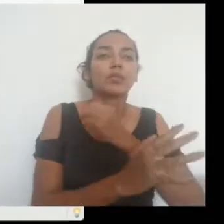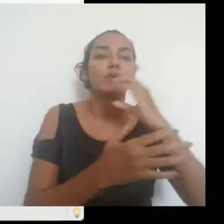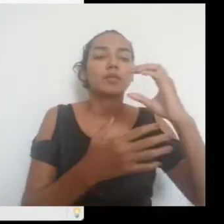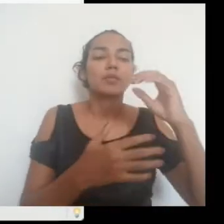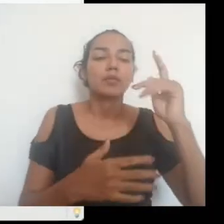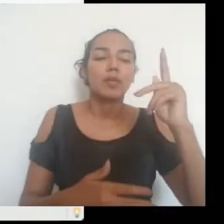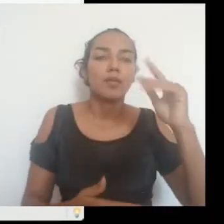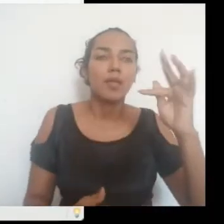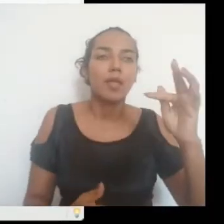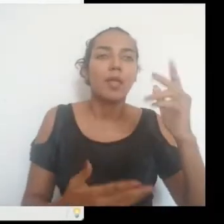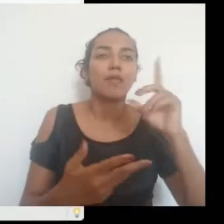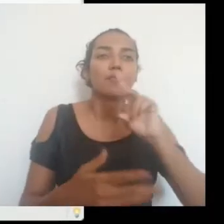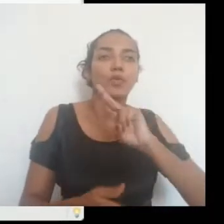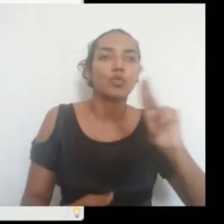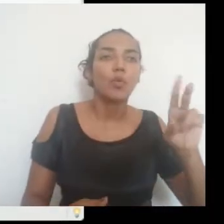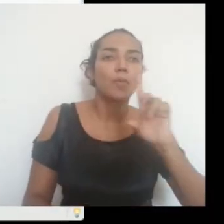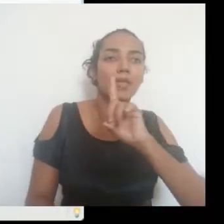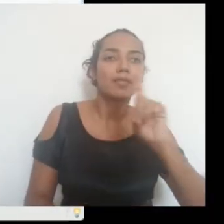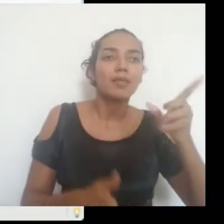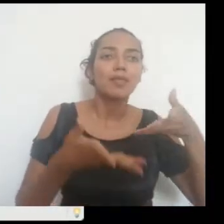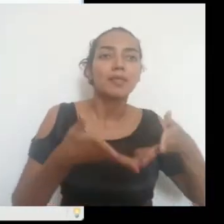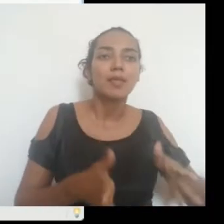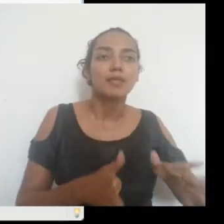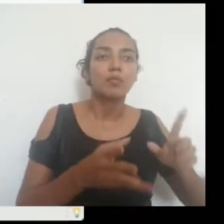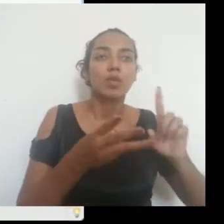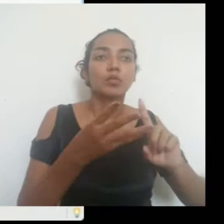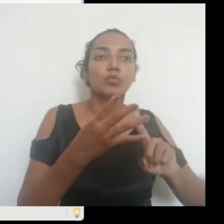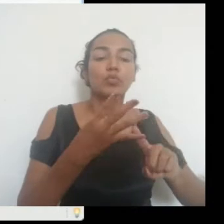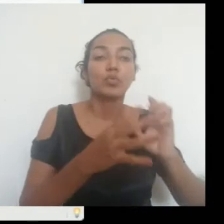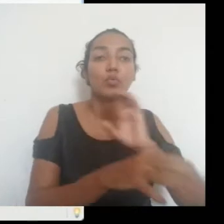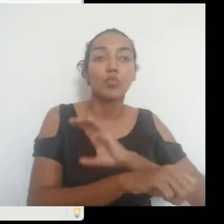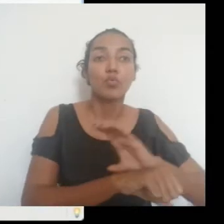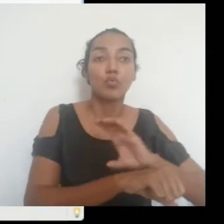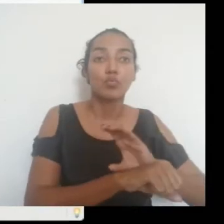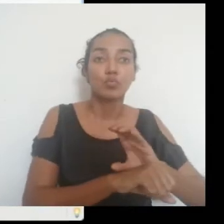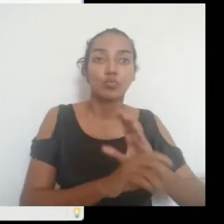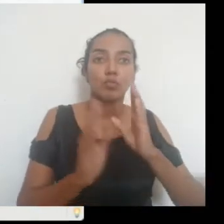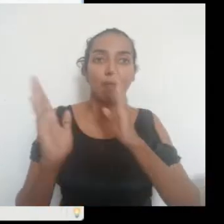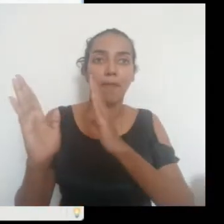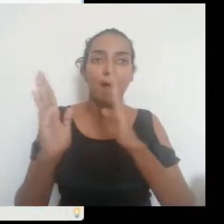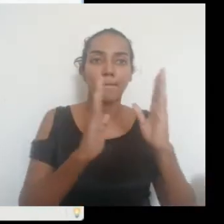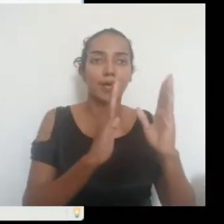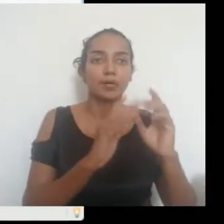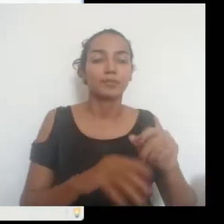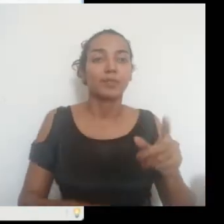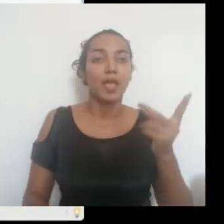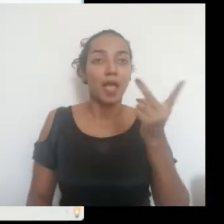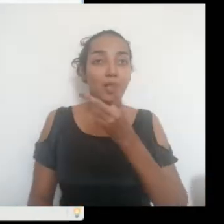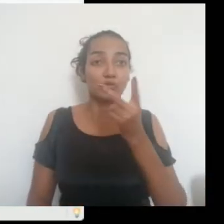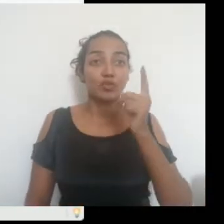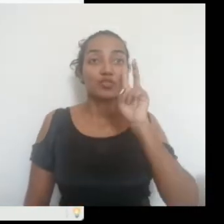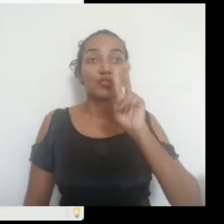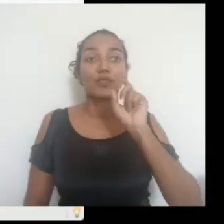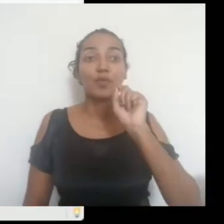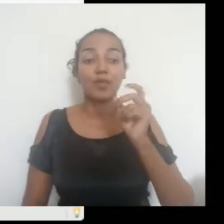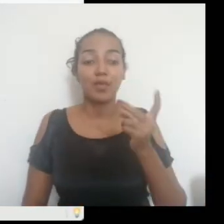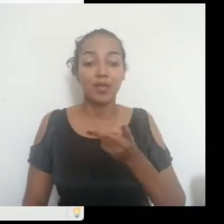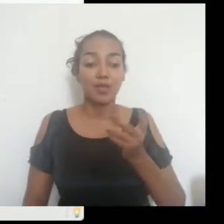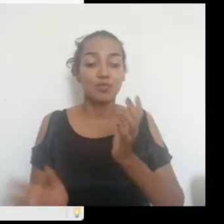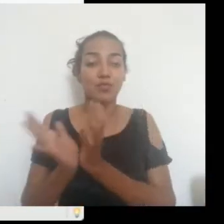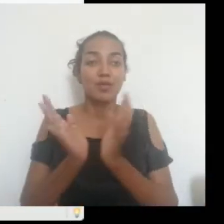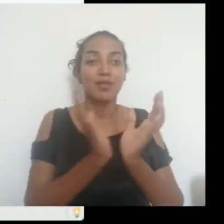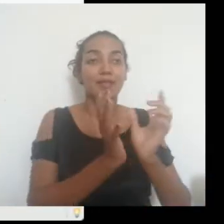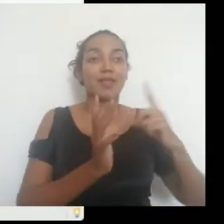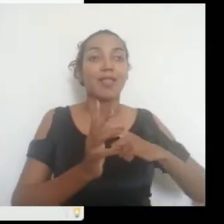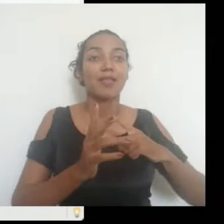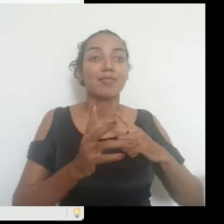matrícula e curso. Nós vimos na aula anterior que essas classes elas compartilham atributos, ou seja, tanto a